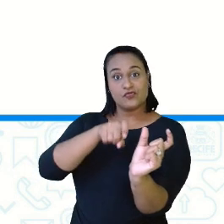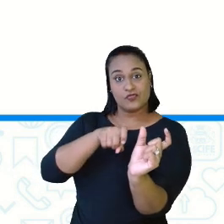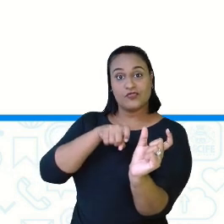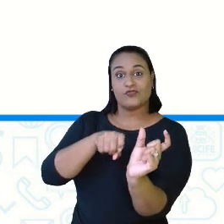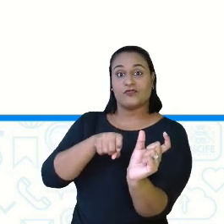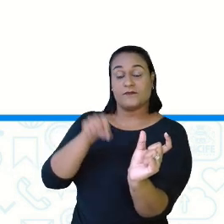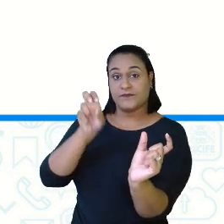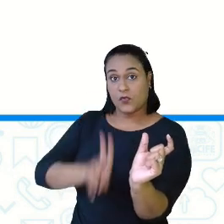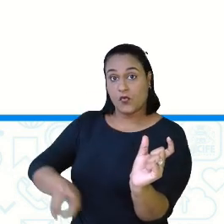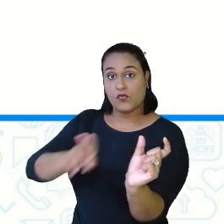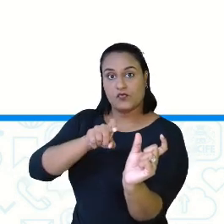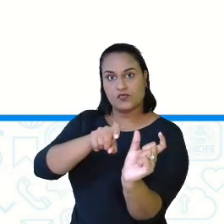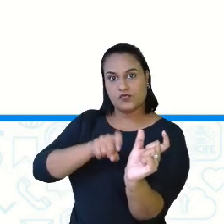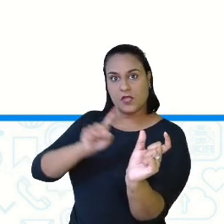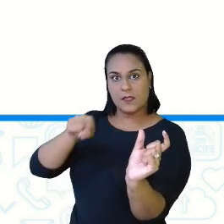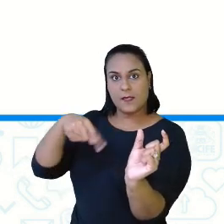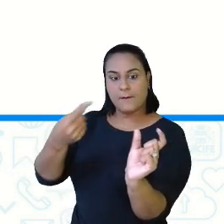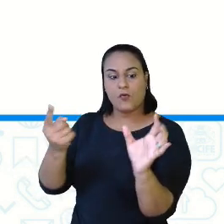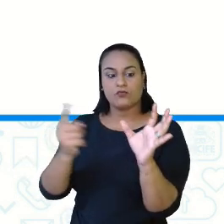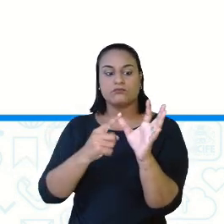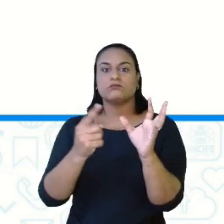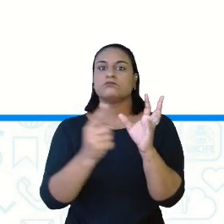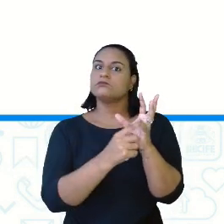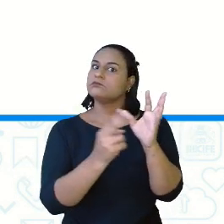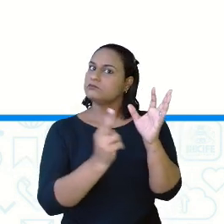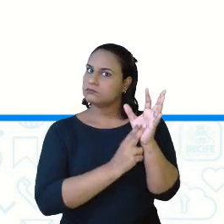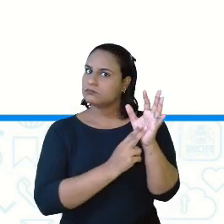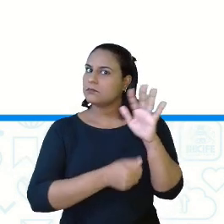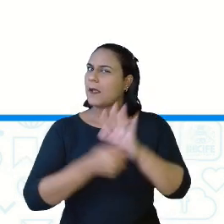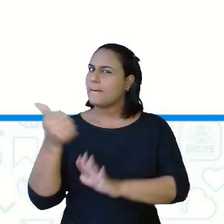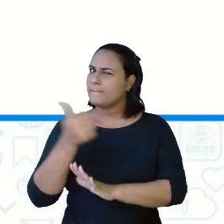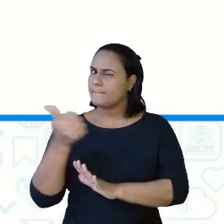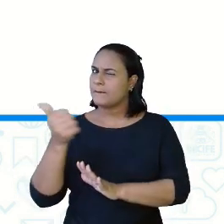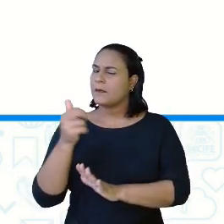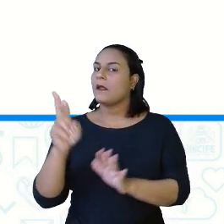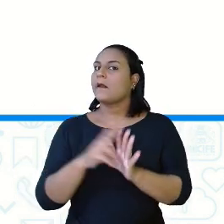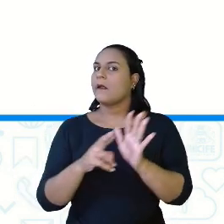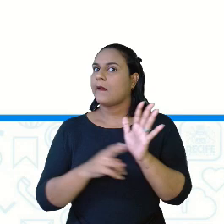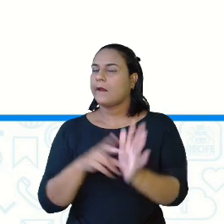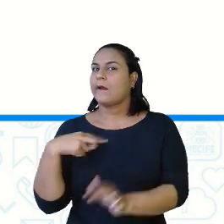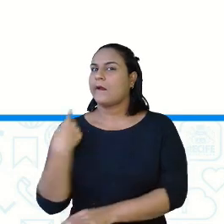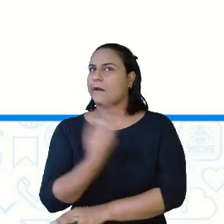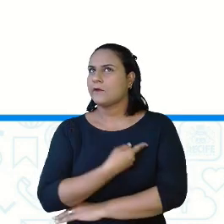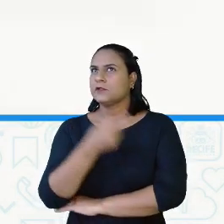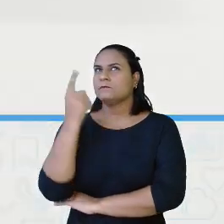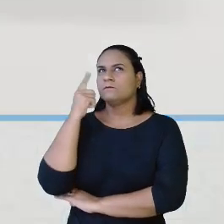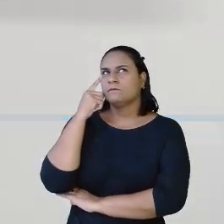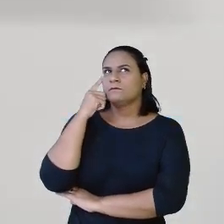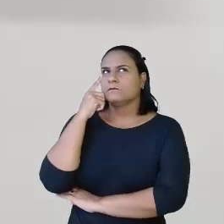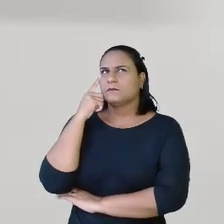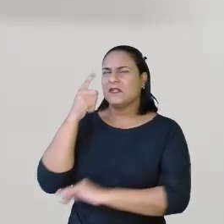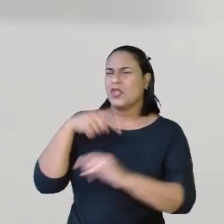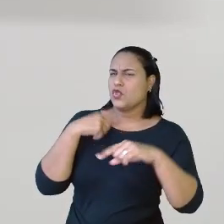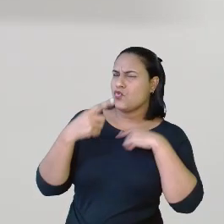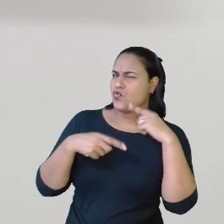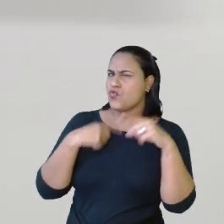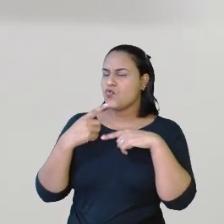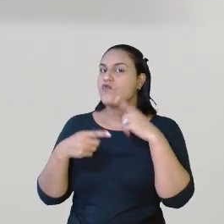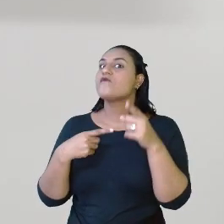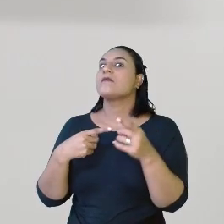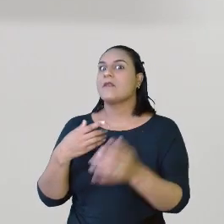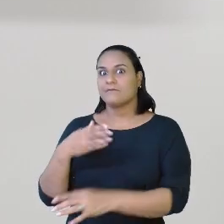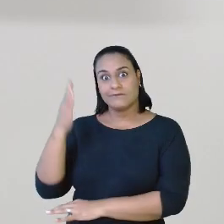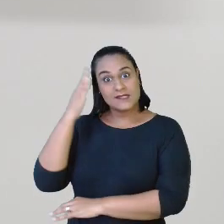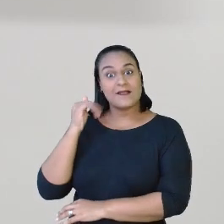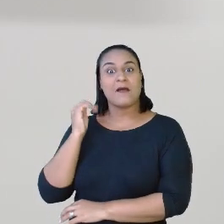uso o X após o ditongo. É uma das primeiras regras que a gente pode pensar quando tiver em dúvida se eu coloco o X